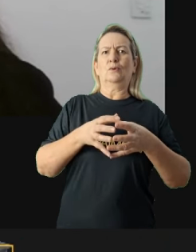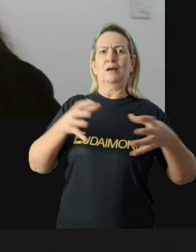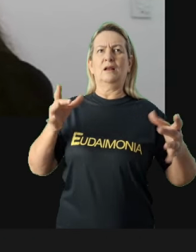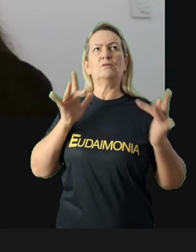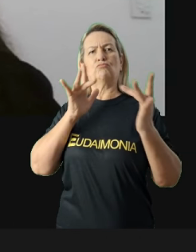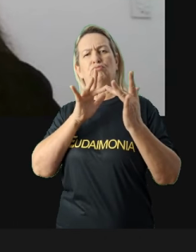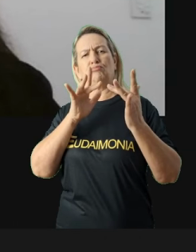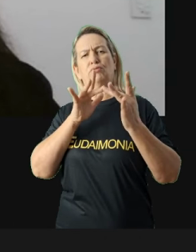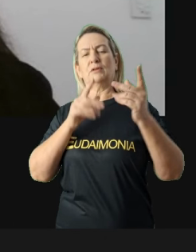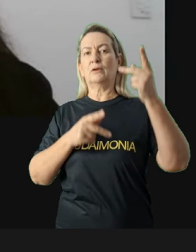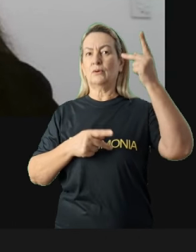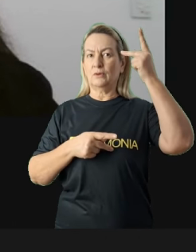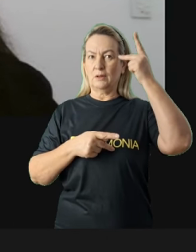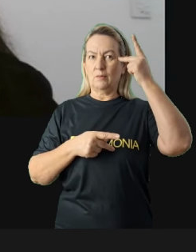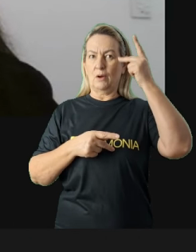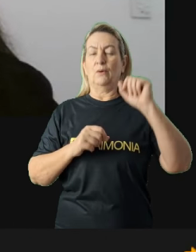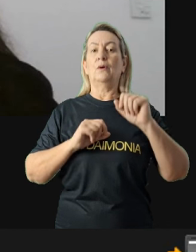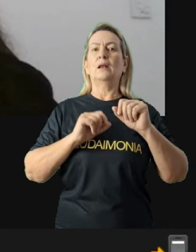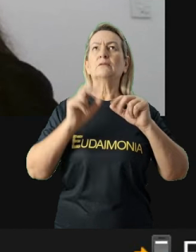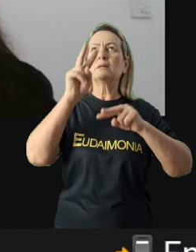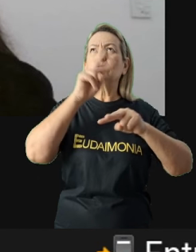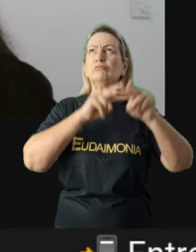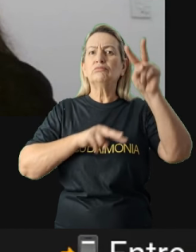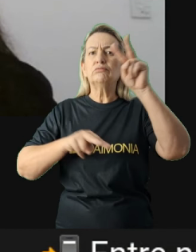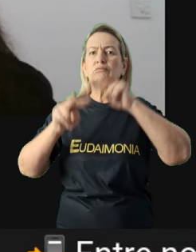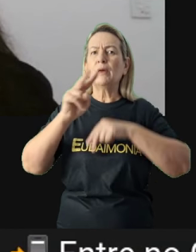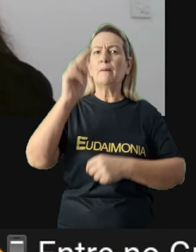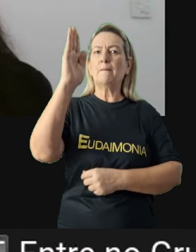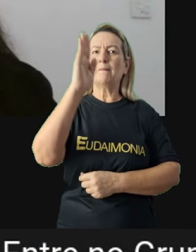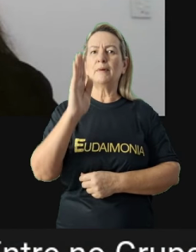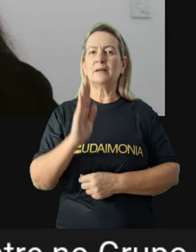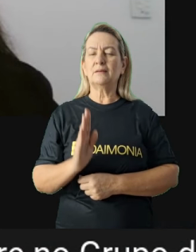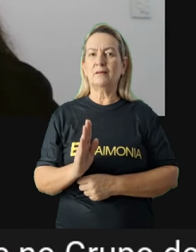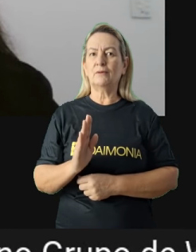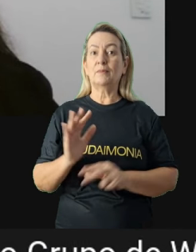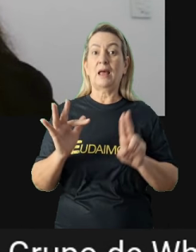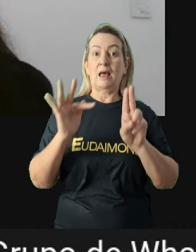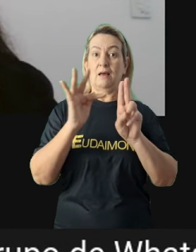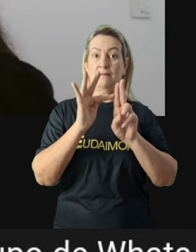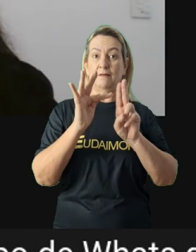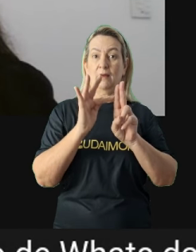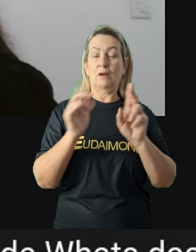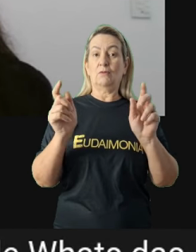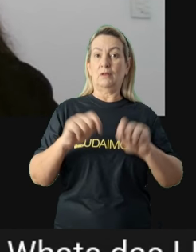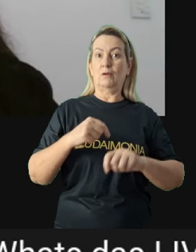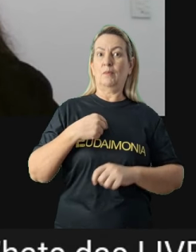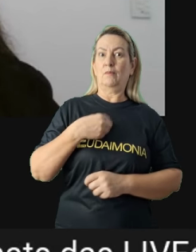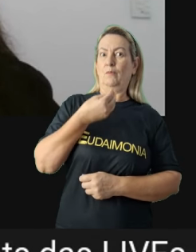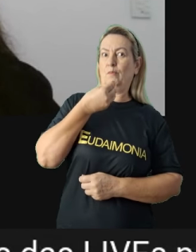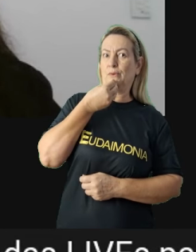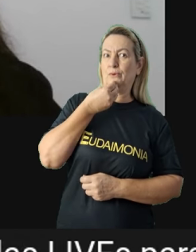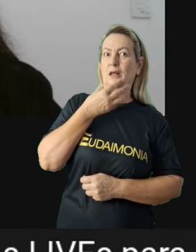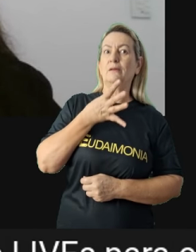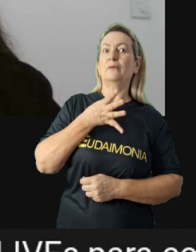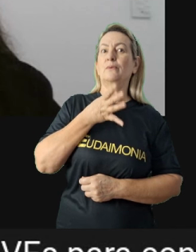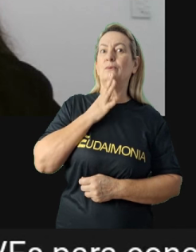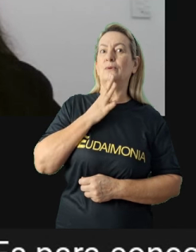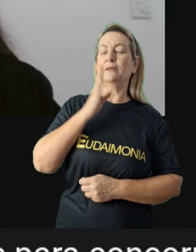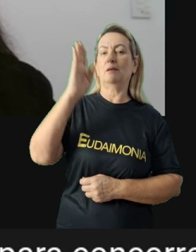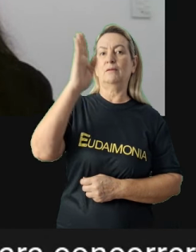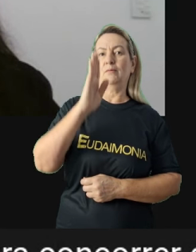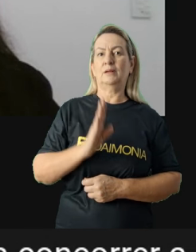num grande centro, a gente troca muita informação com São Paulo e tal, e aí de repente você vê o Brasil. A FAEL me permitiu ver o